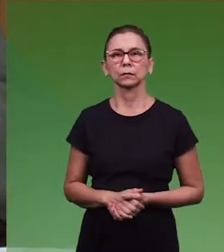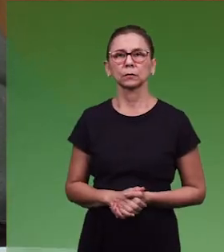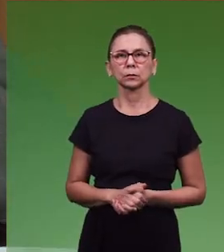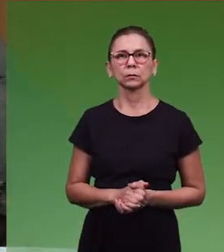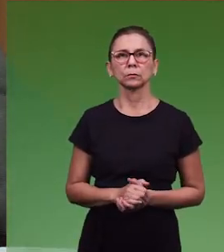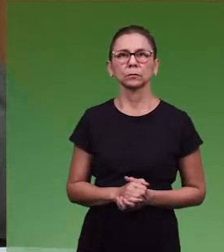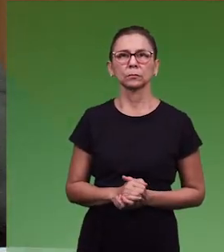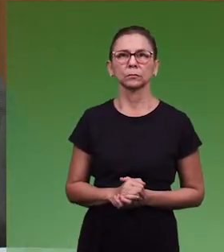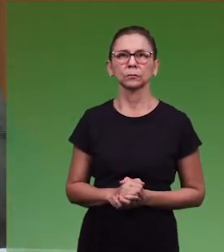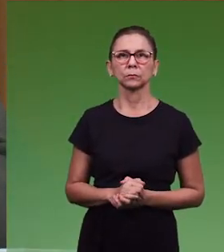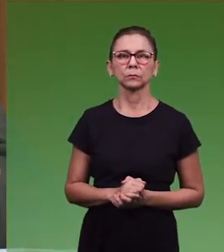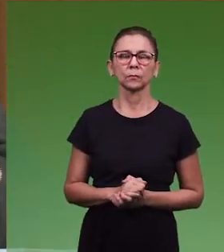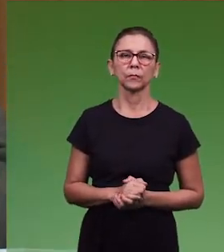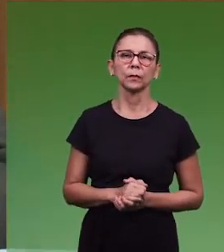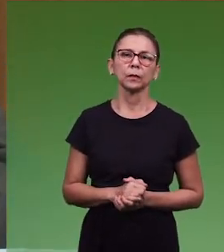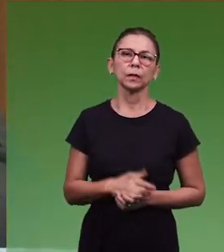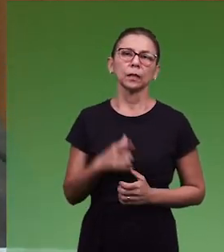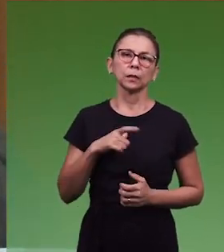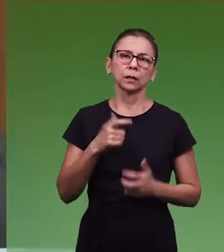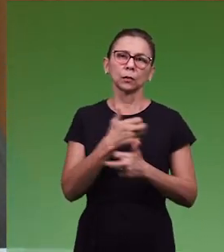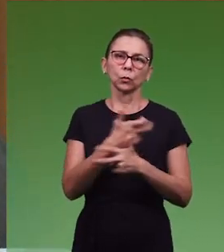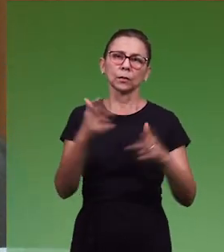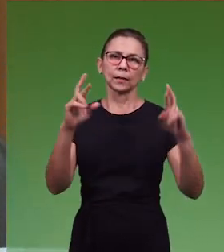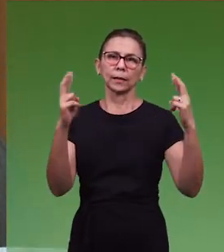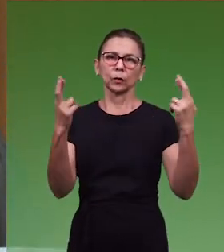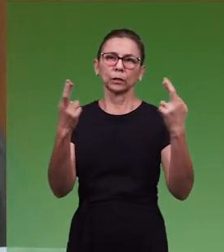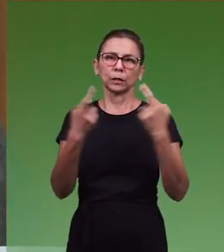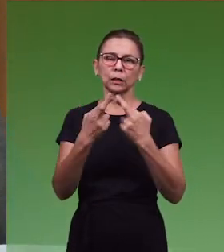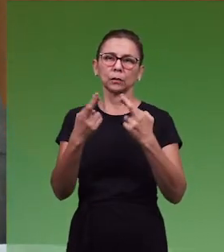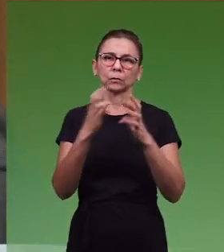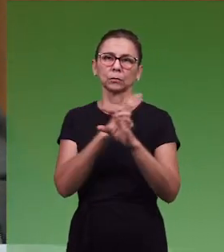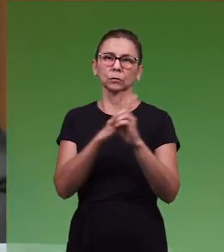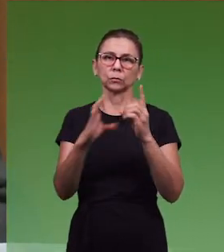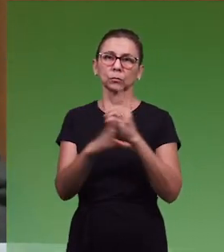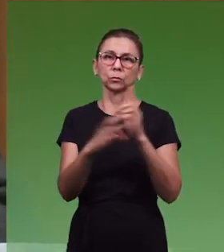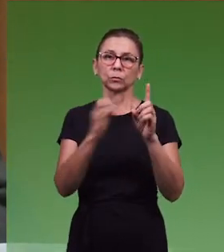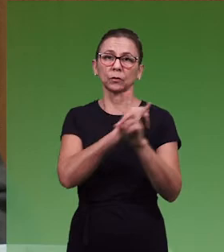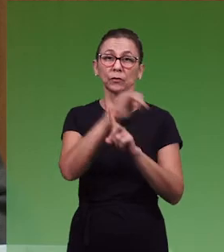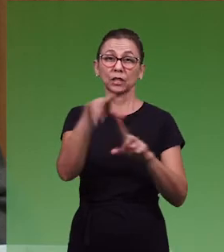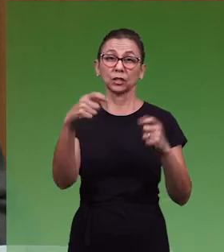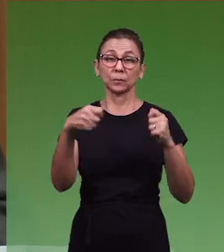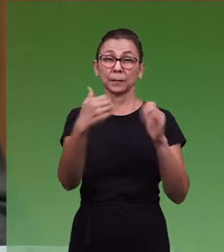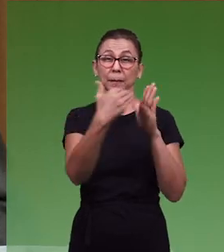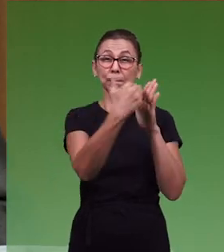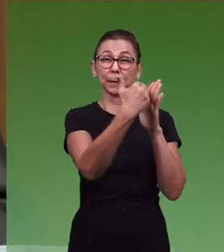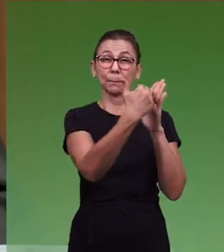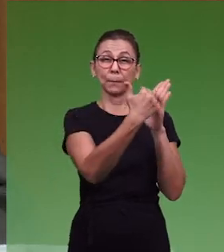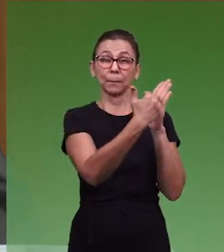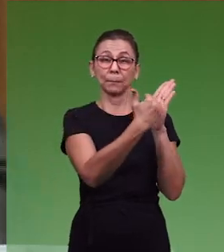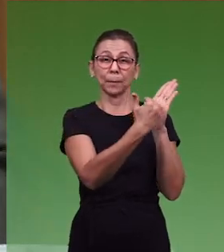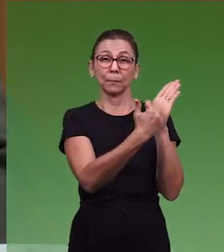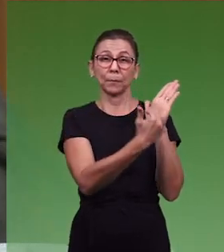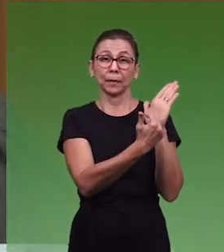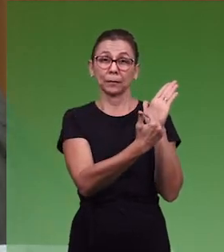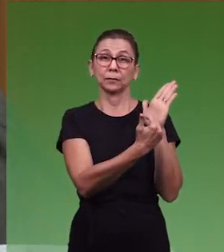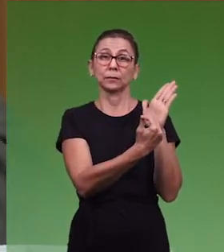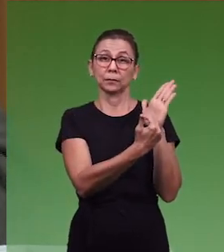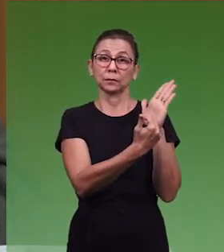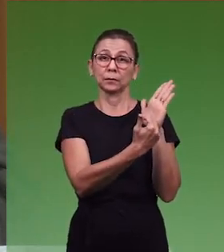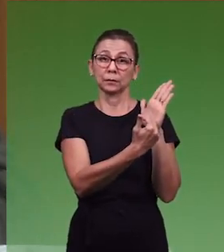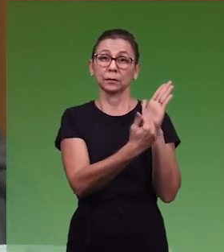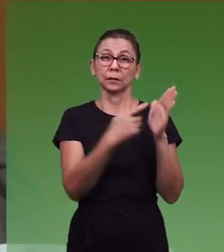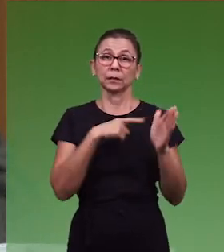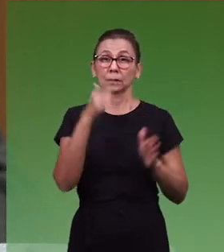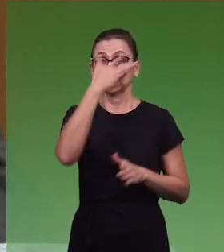tem coisas na reunião do culto profético que precisam de uma ordem muito grande, sabe, pastor Josias? Porque tem muita gente que gosta